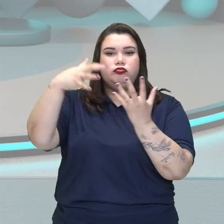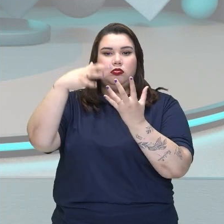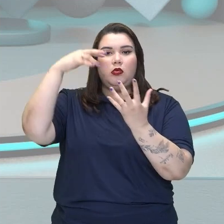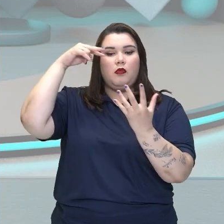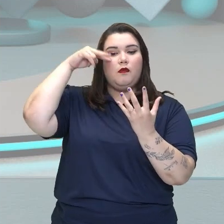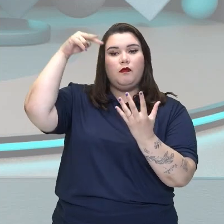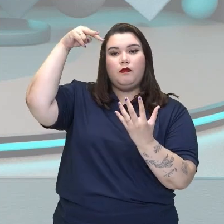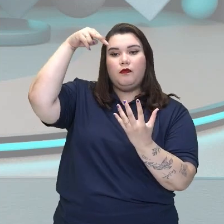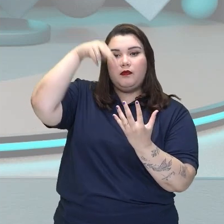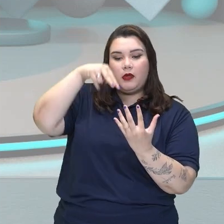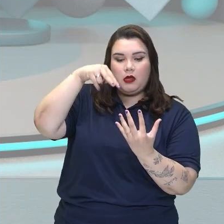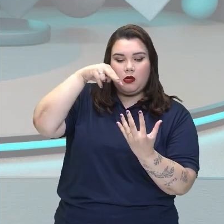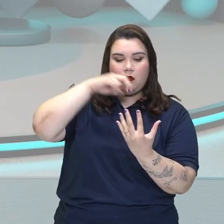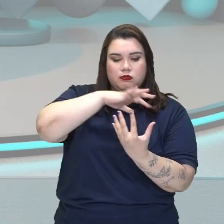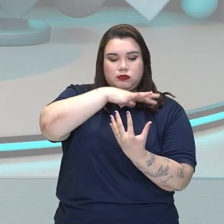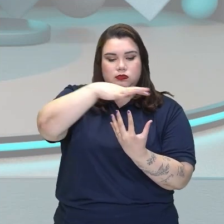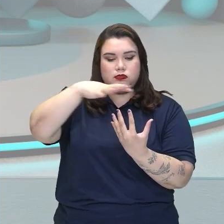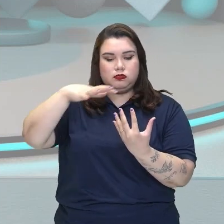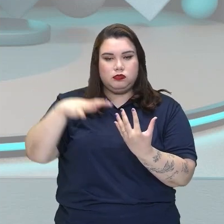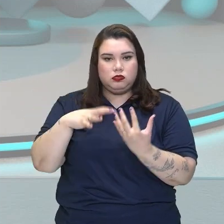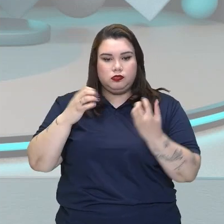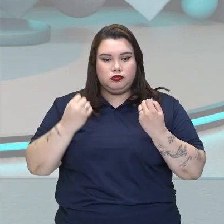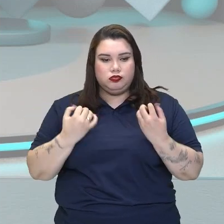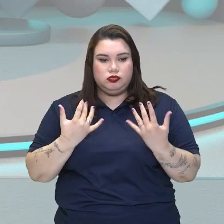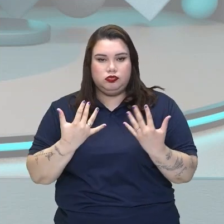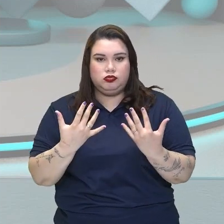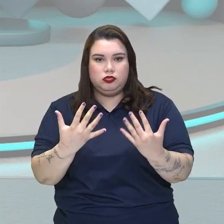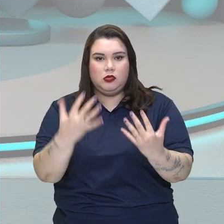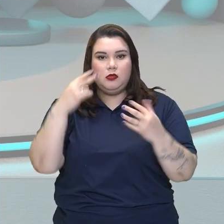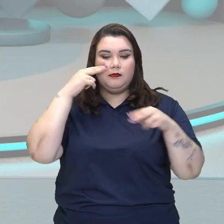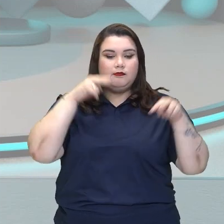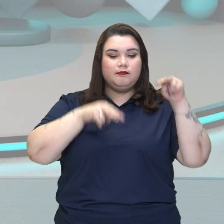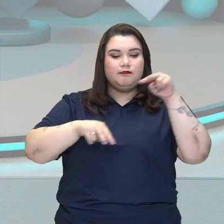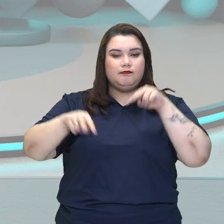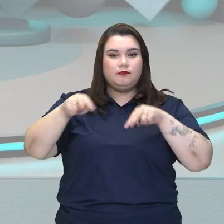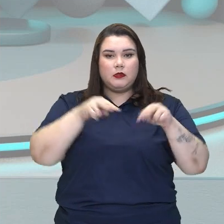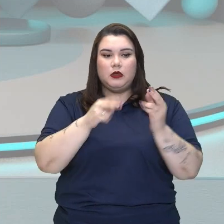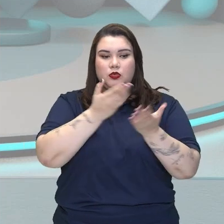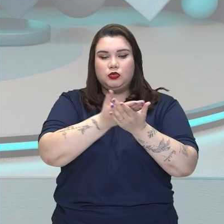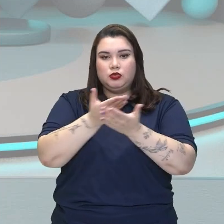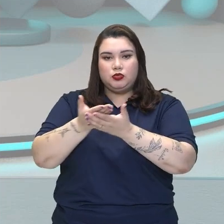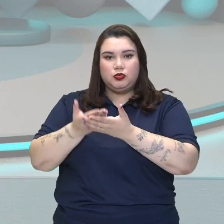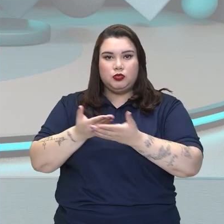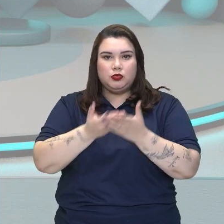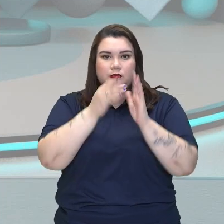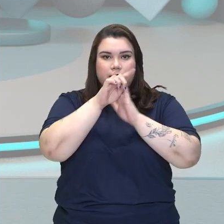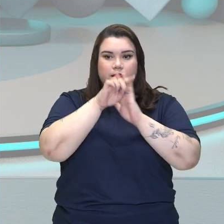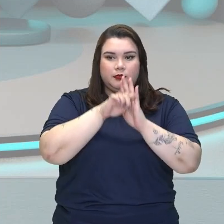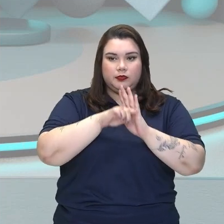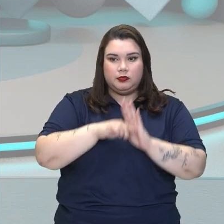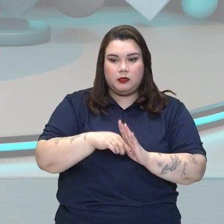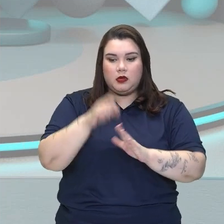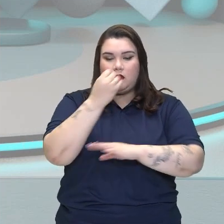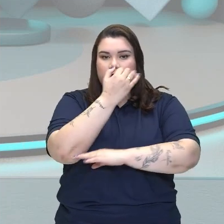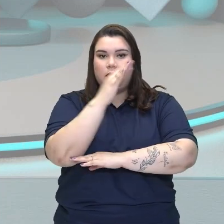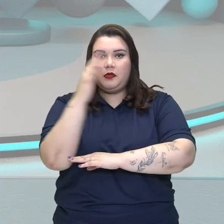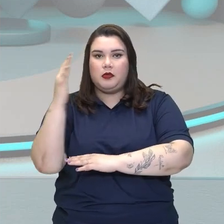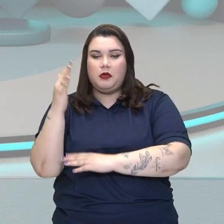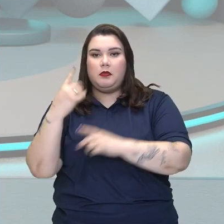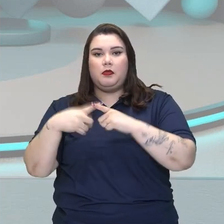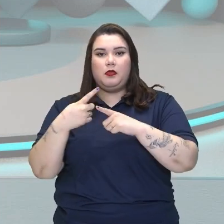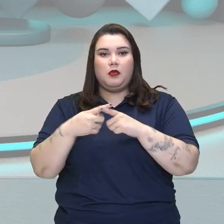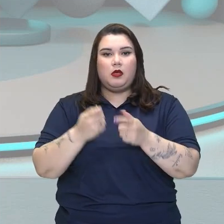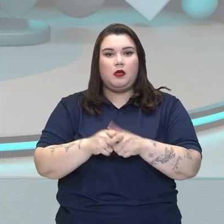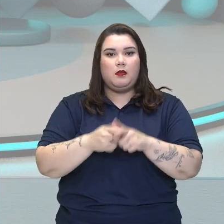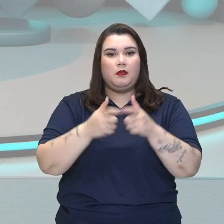Estudos ambientais, gente. Porra, bacana, né? Principalmente em florestas tropicais, onde grande parte, tá aí,